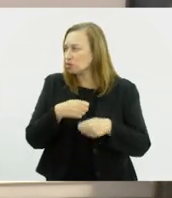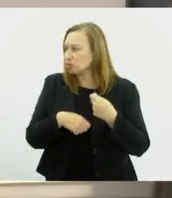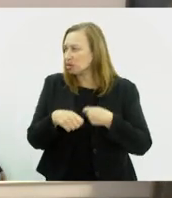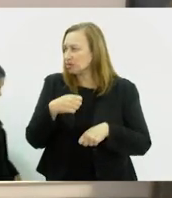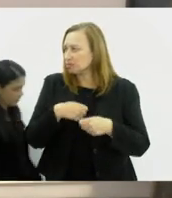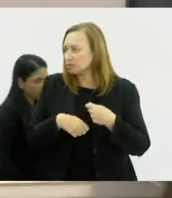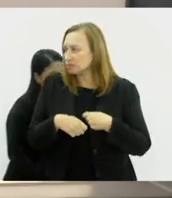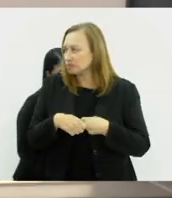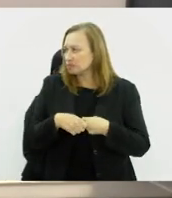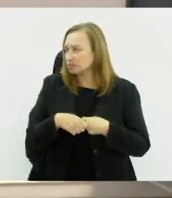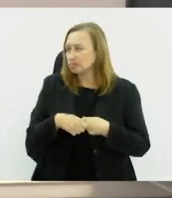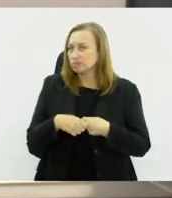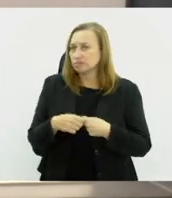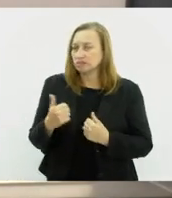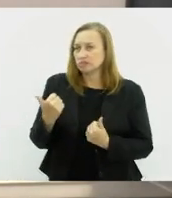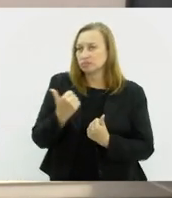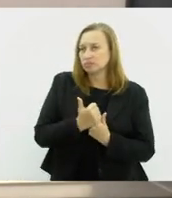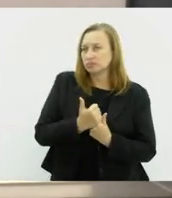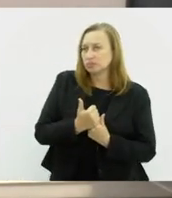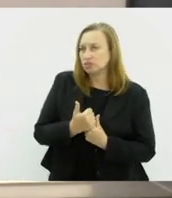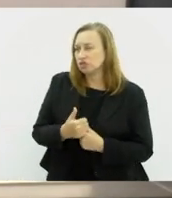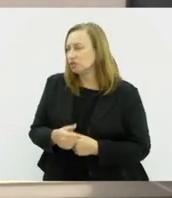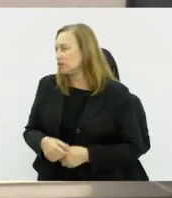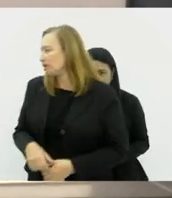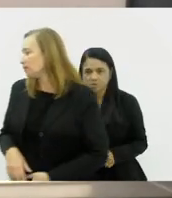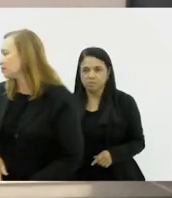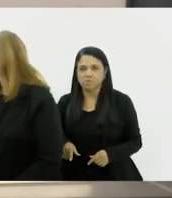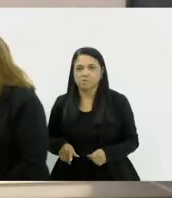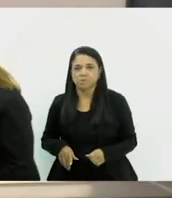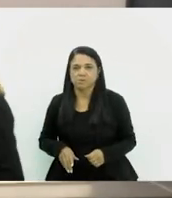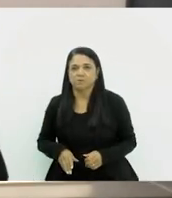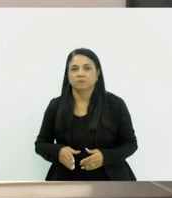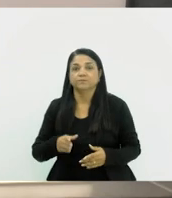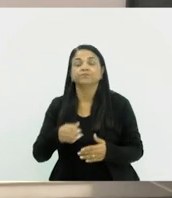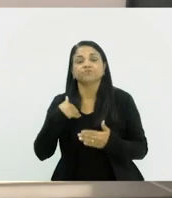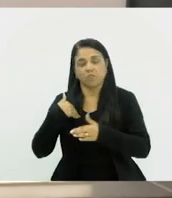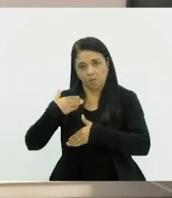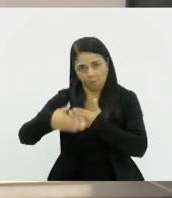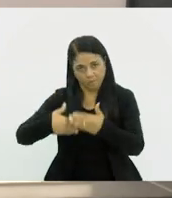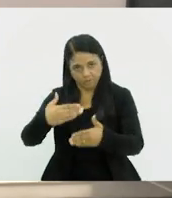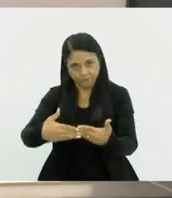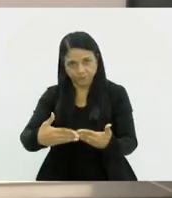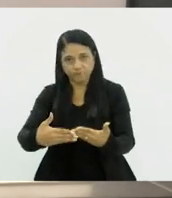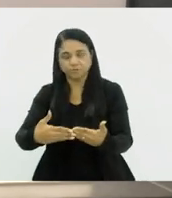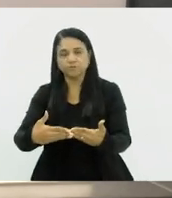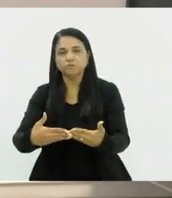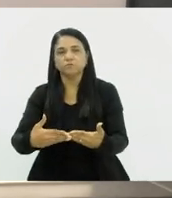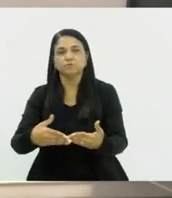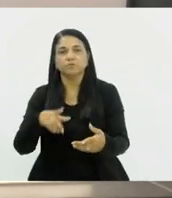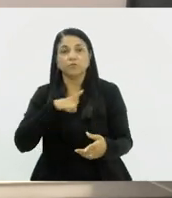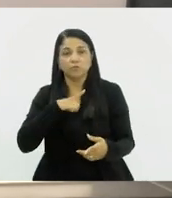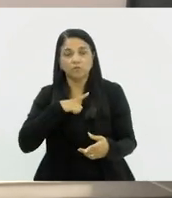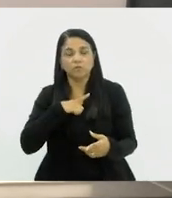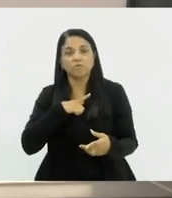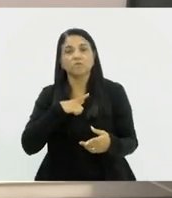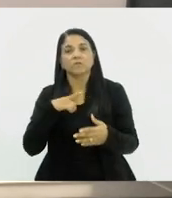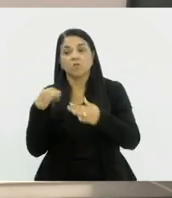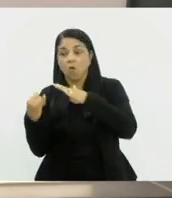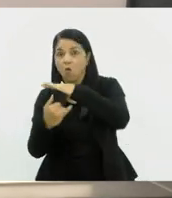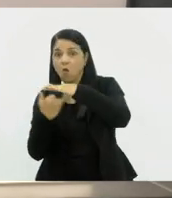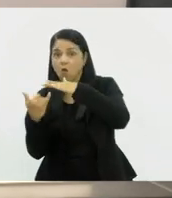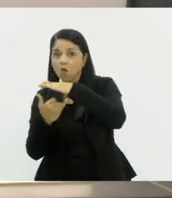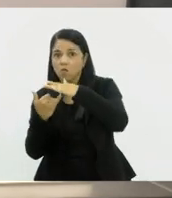administrativo Deputado ele teve ele teve andamento e ele está indo pro órgão